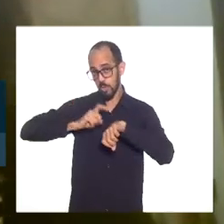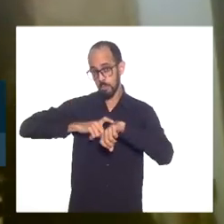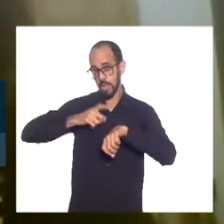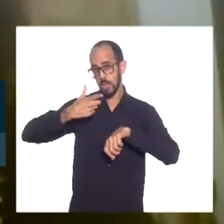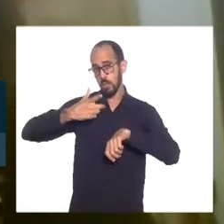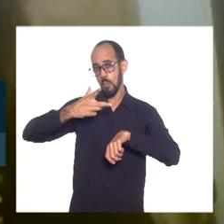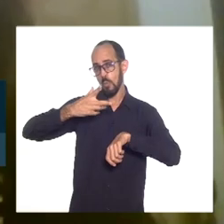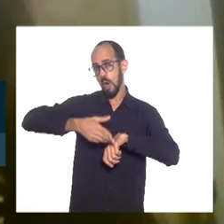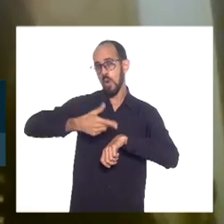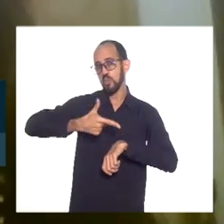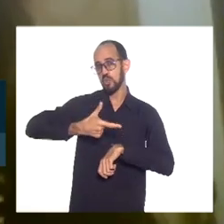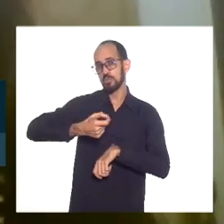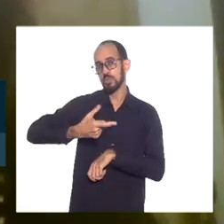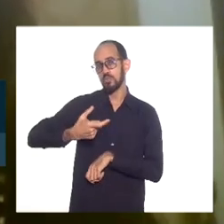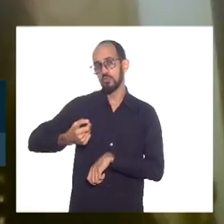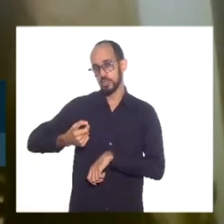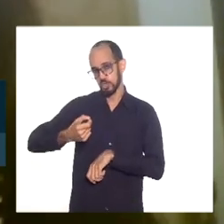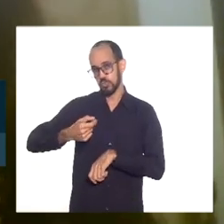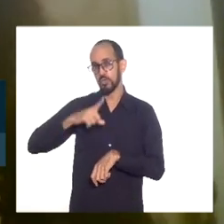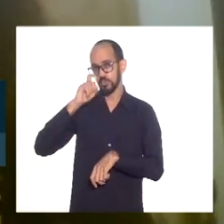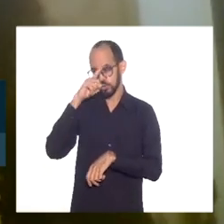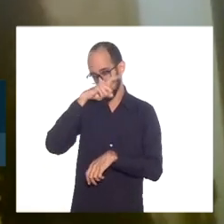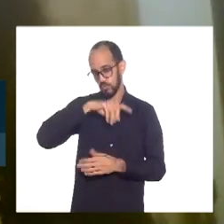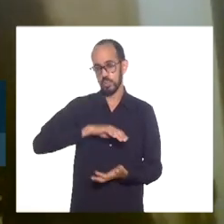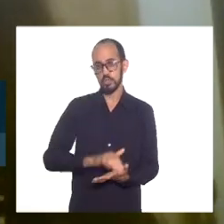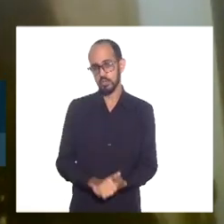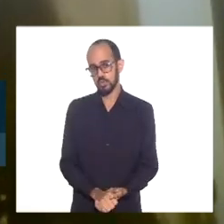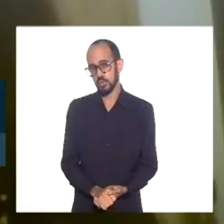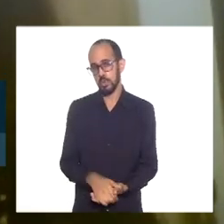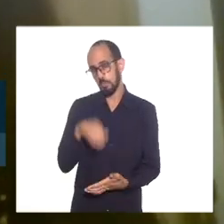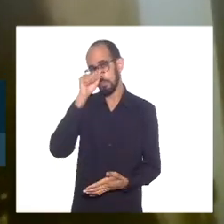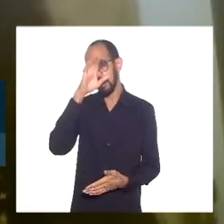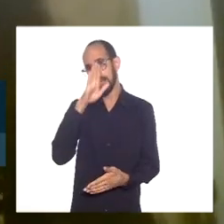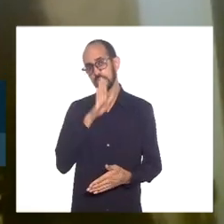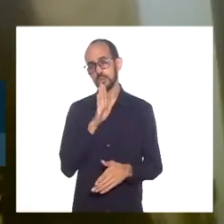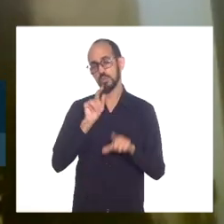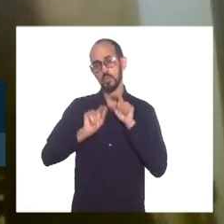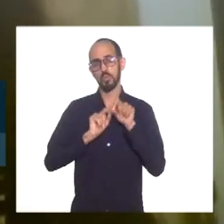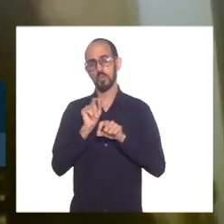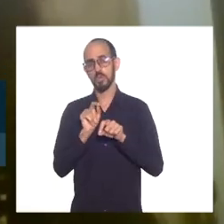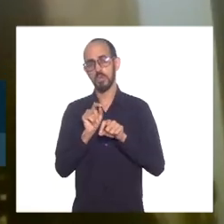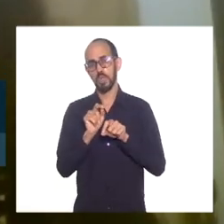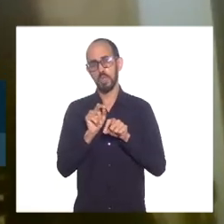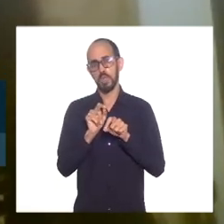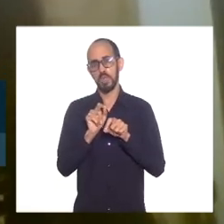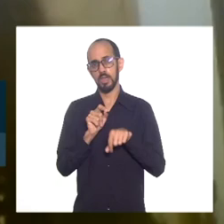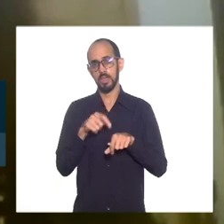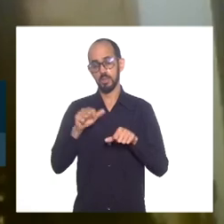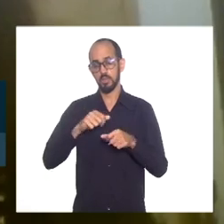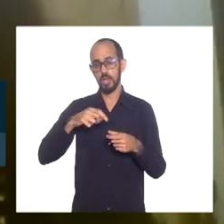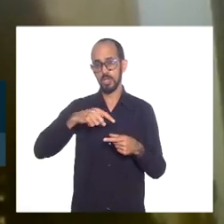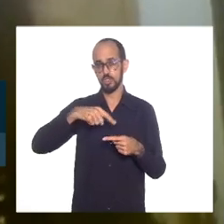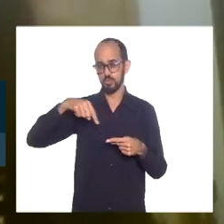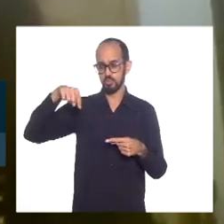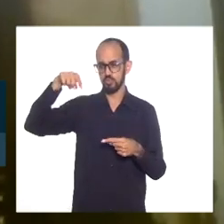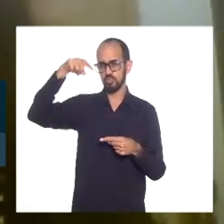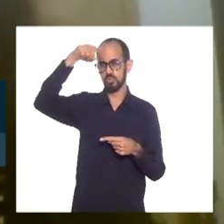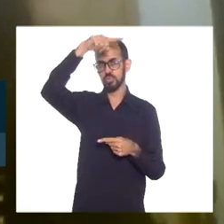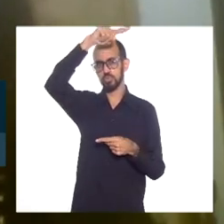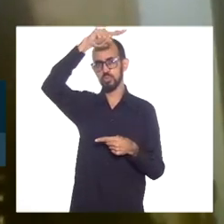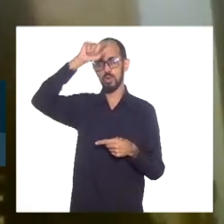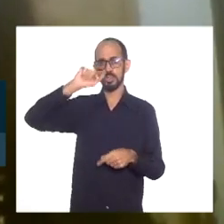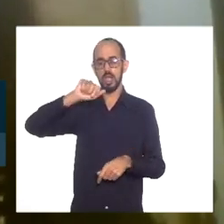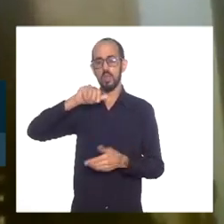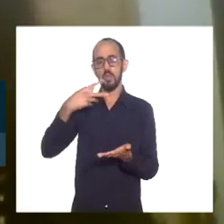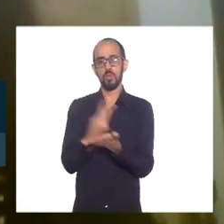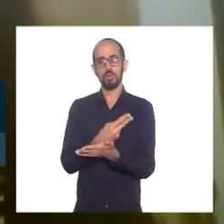de 2020, que foi um ano dificílimo, onde o Brasil teve, ao longo da costa toda, 62